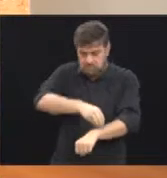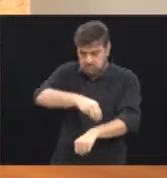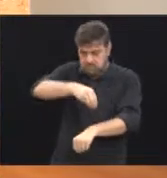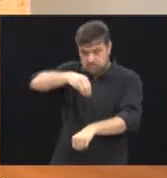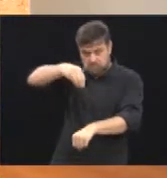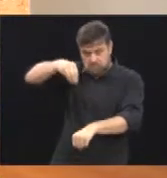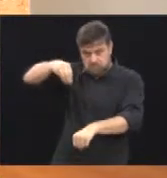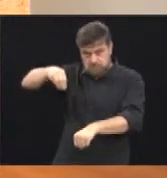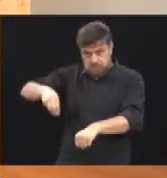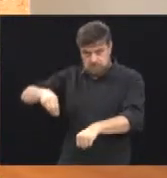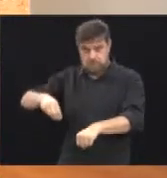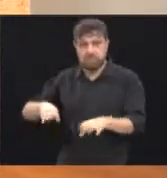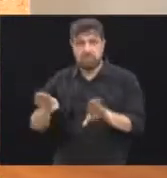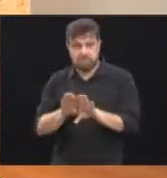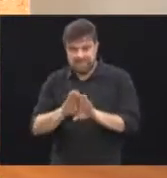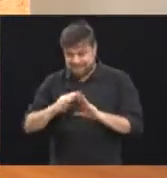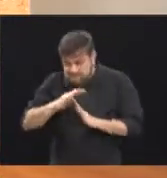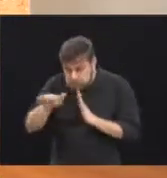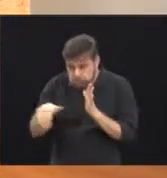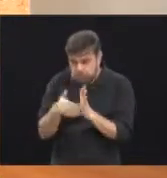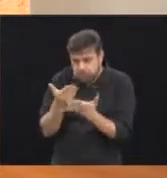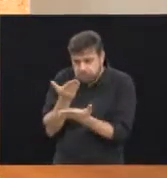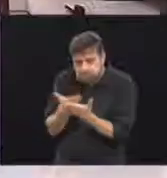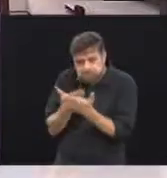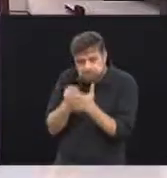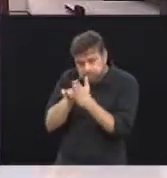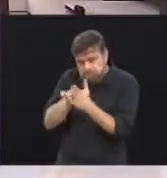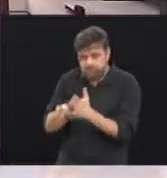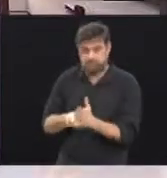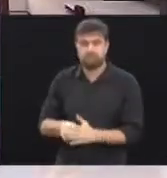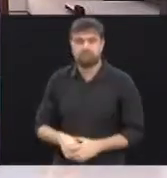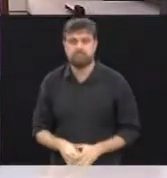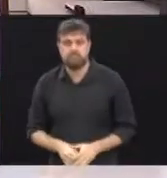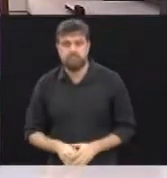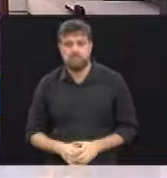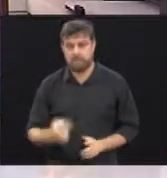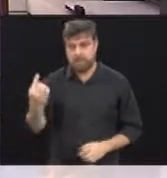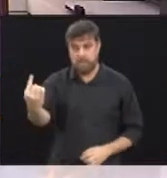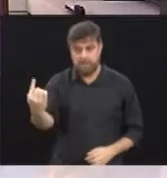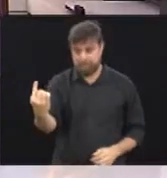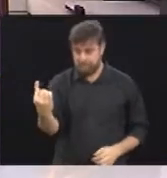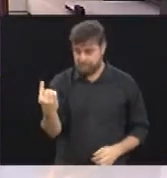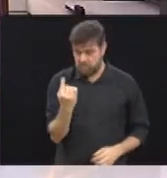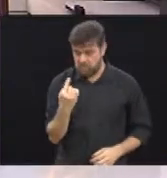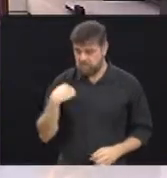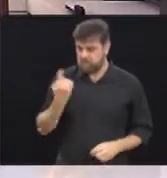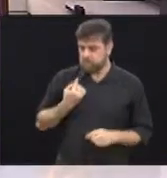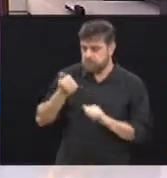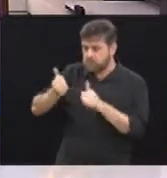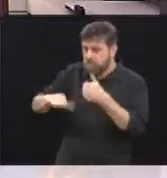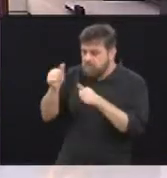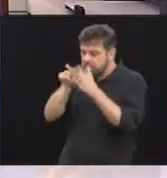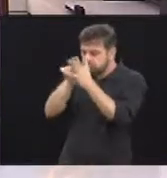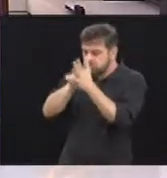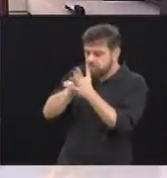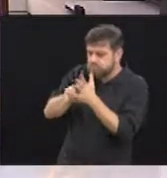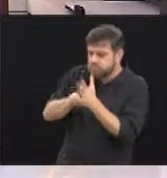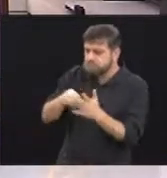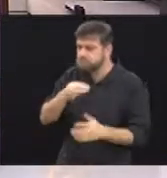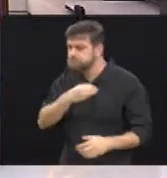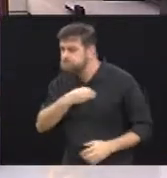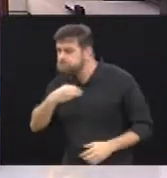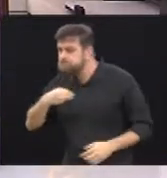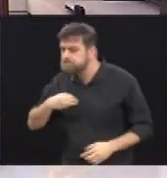completa. Então, tudo isso precisa ser estudado, né? Quando o paciente chega aqui para uma avaliação, nós fazemos